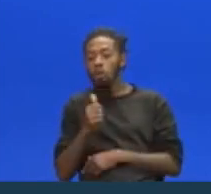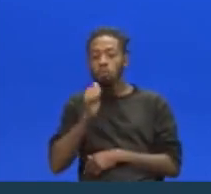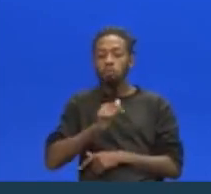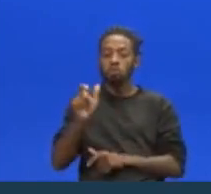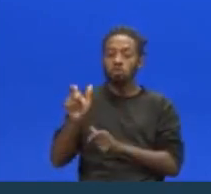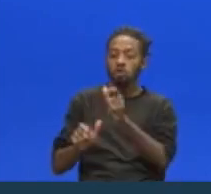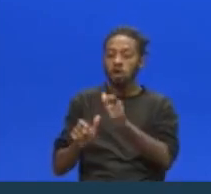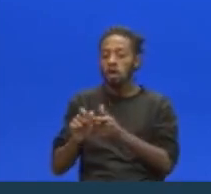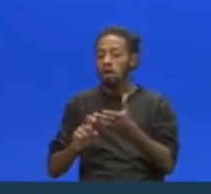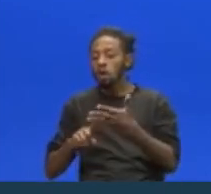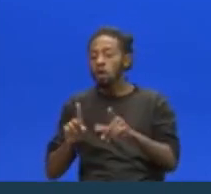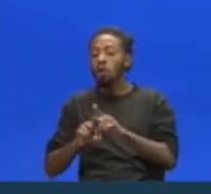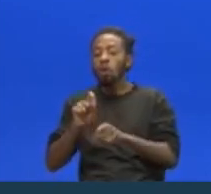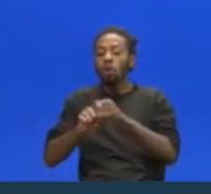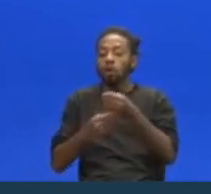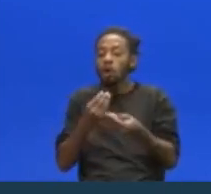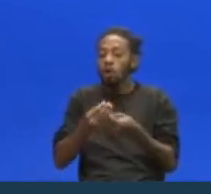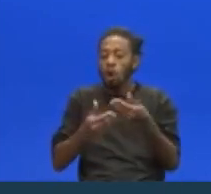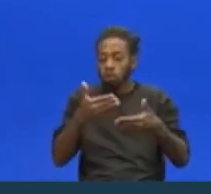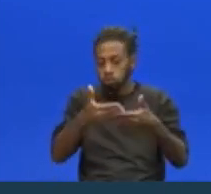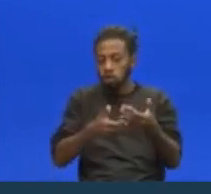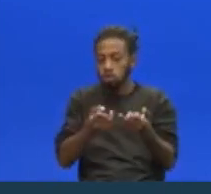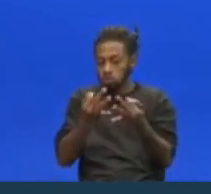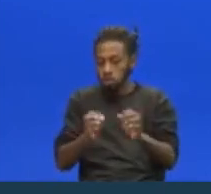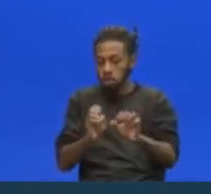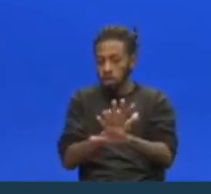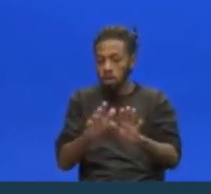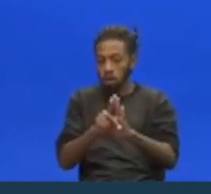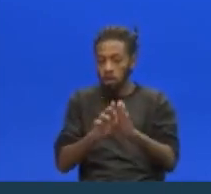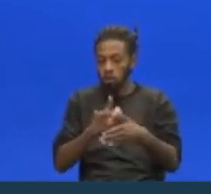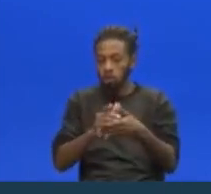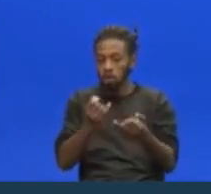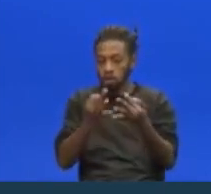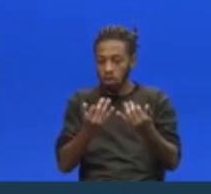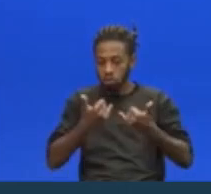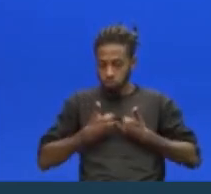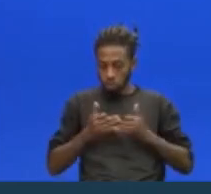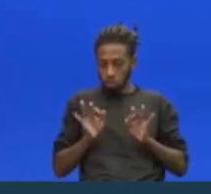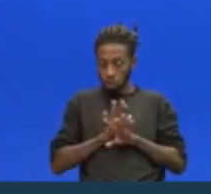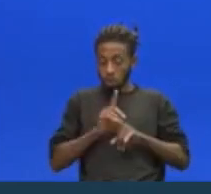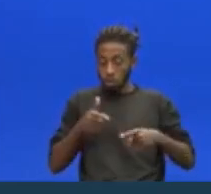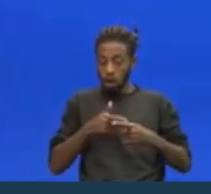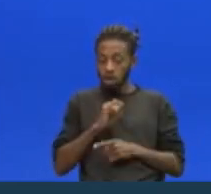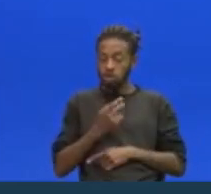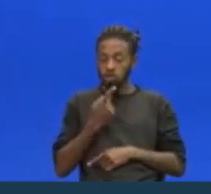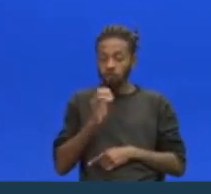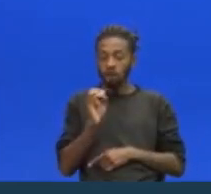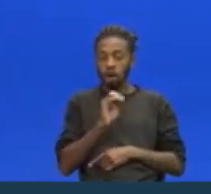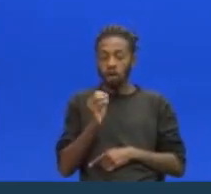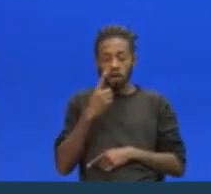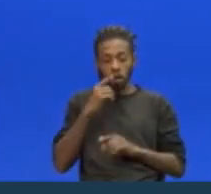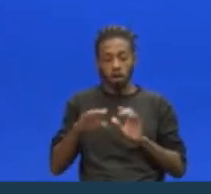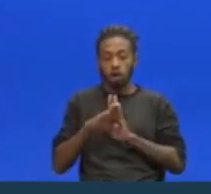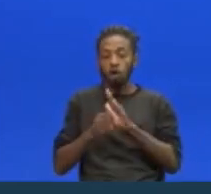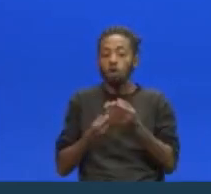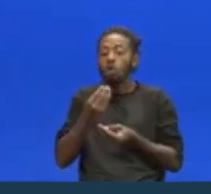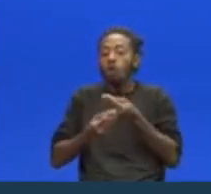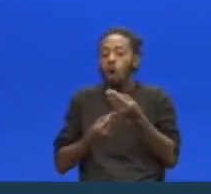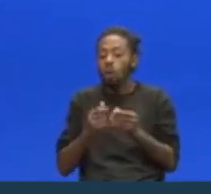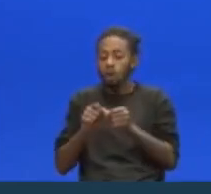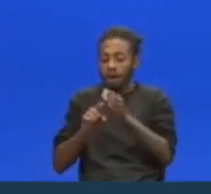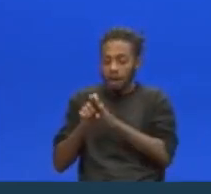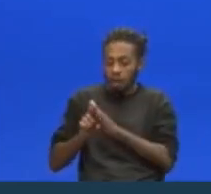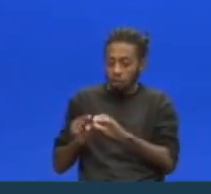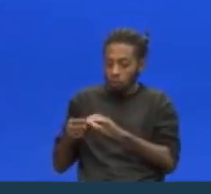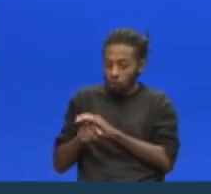quais são possivelmente os fatores a ela associados naquela localidade. Então ela descreve, porém não tira grandes